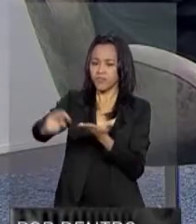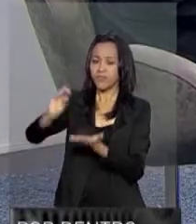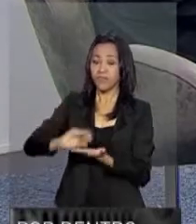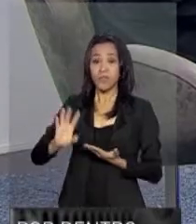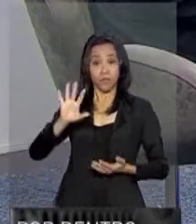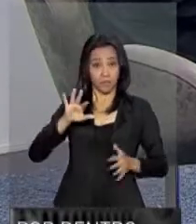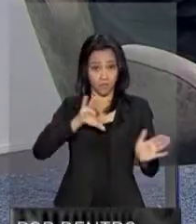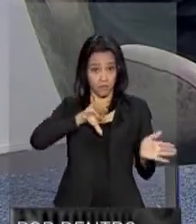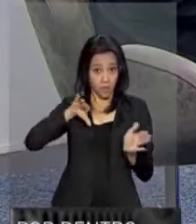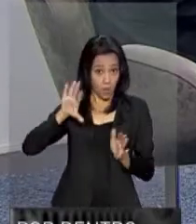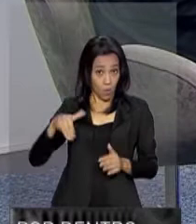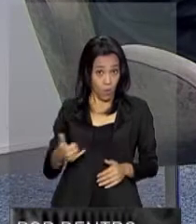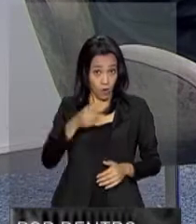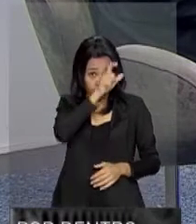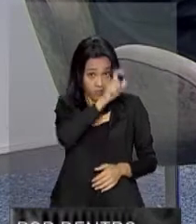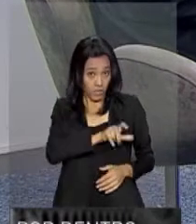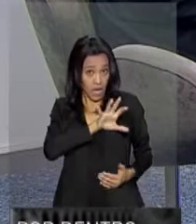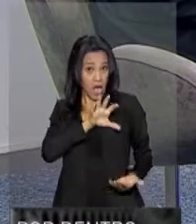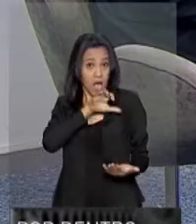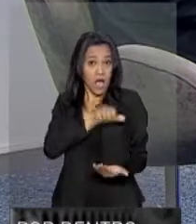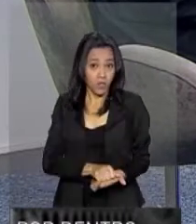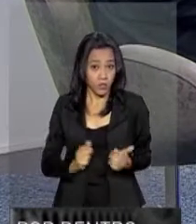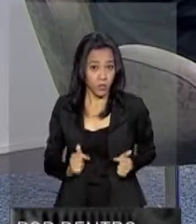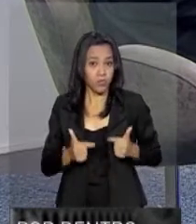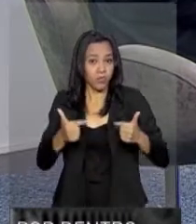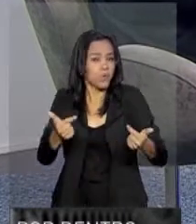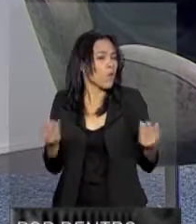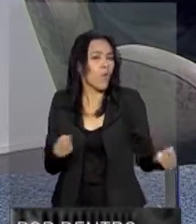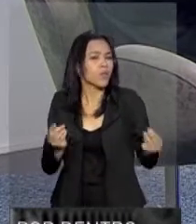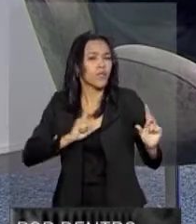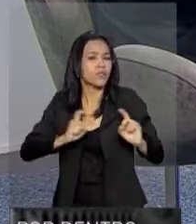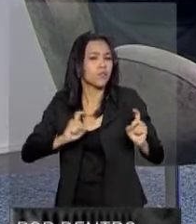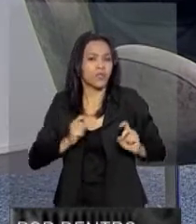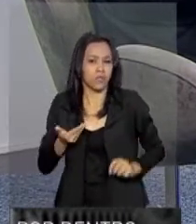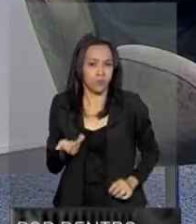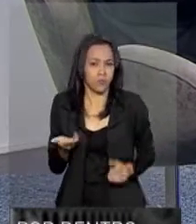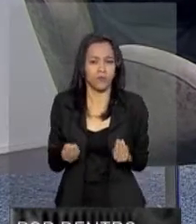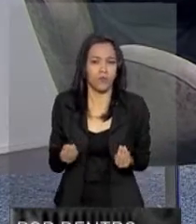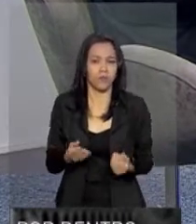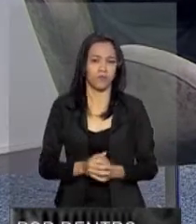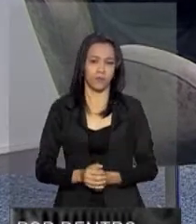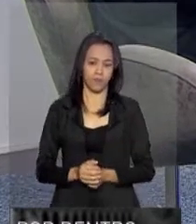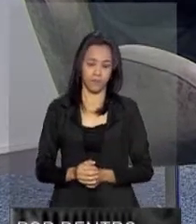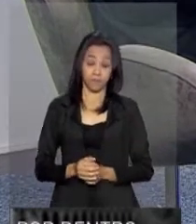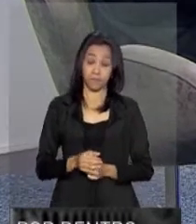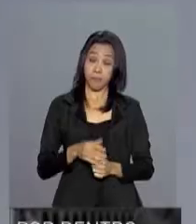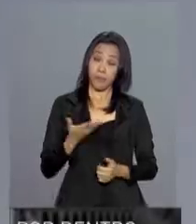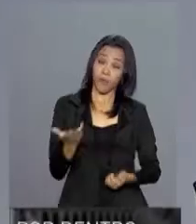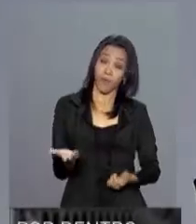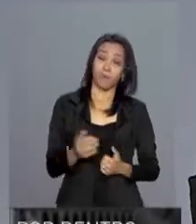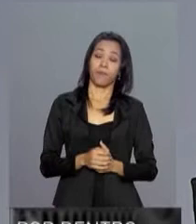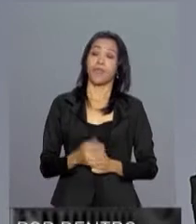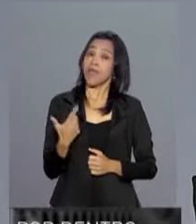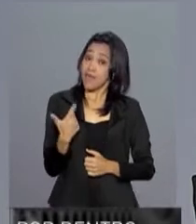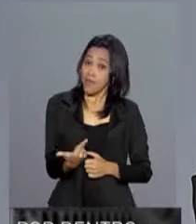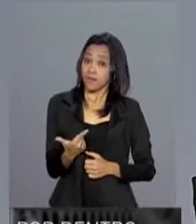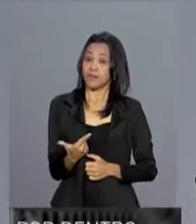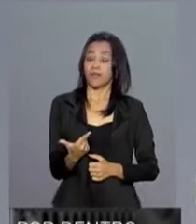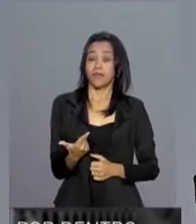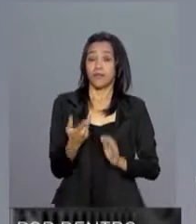o ministério é como é que está gerenciando a essa questão e se cala é foi um dos principais